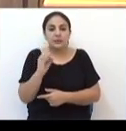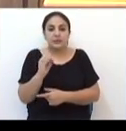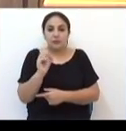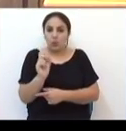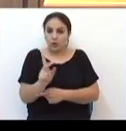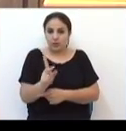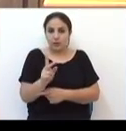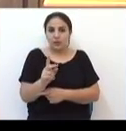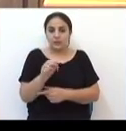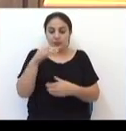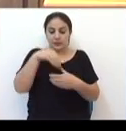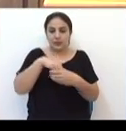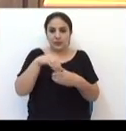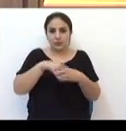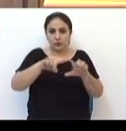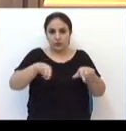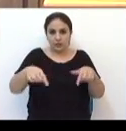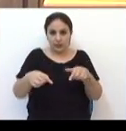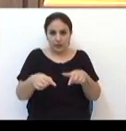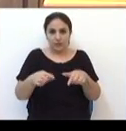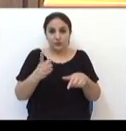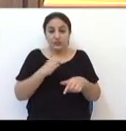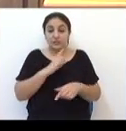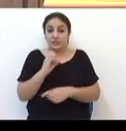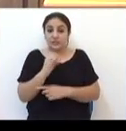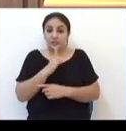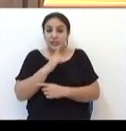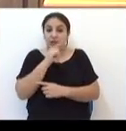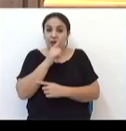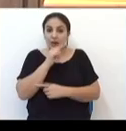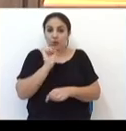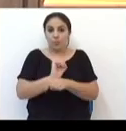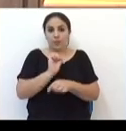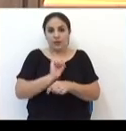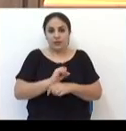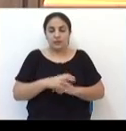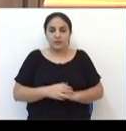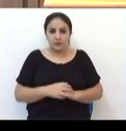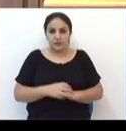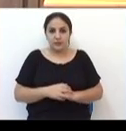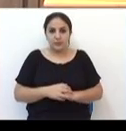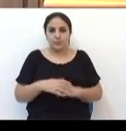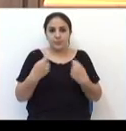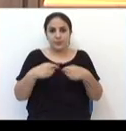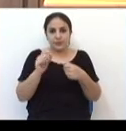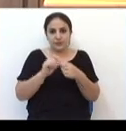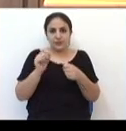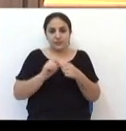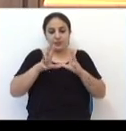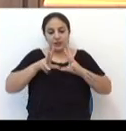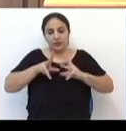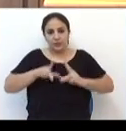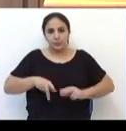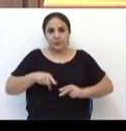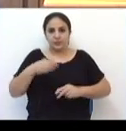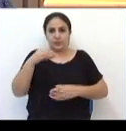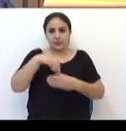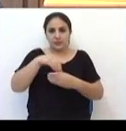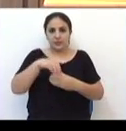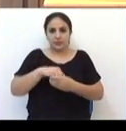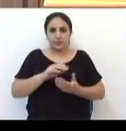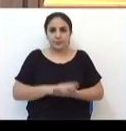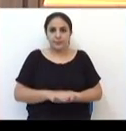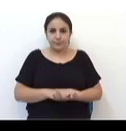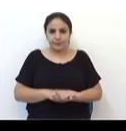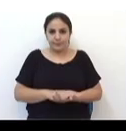verificação se lá dentro daquela caixa tem água parada. Se tiver água parada, então tem que ser higienizada, né? Ser feita a limpeza dela para que esse